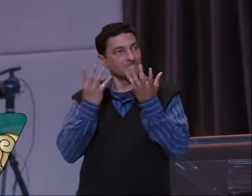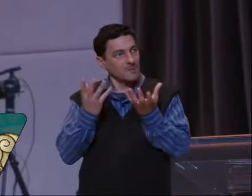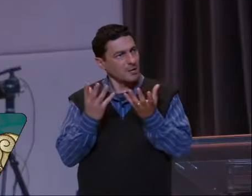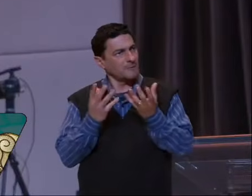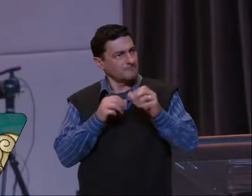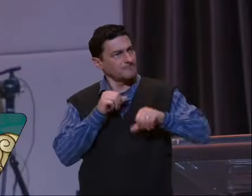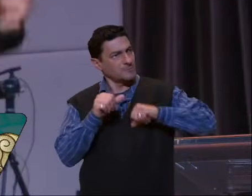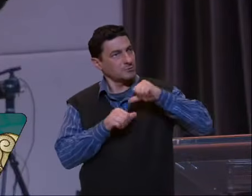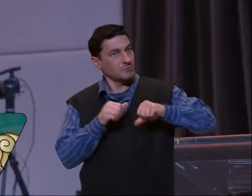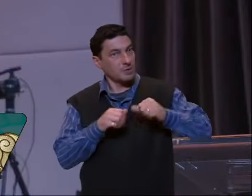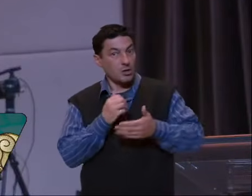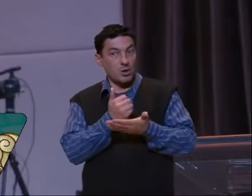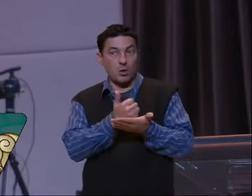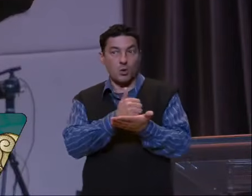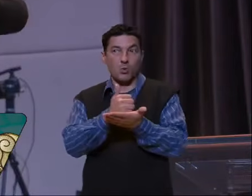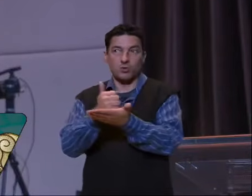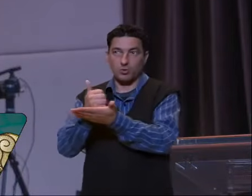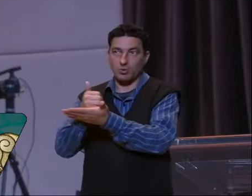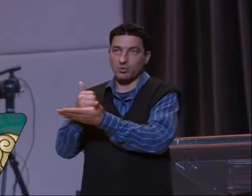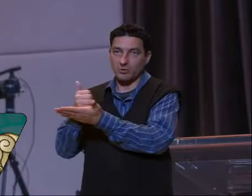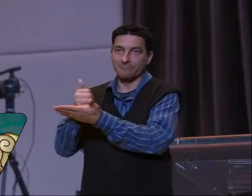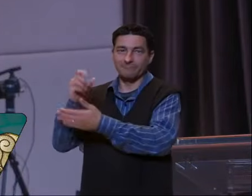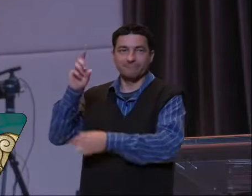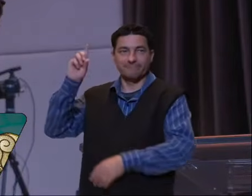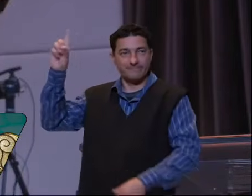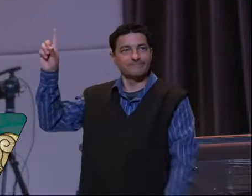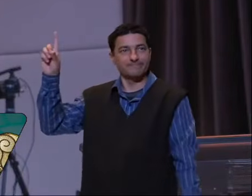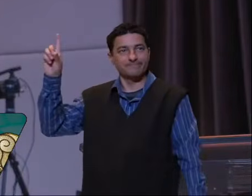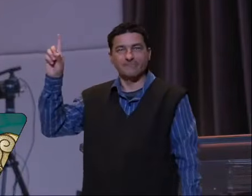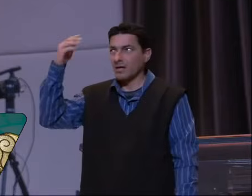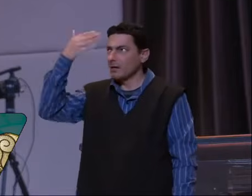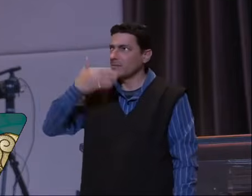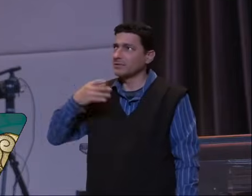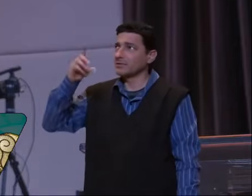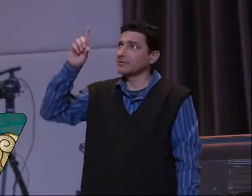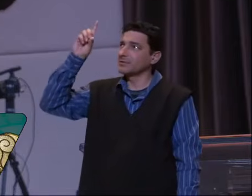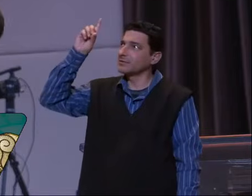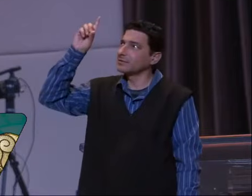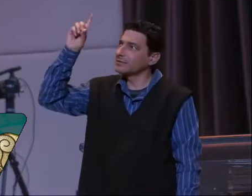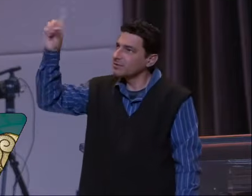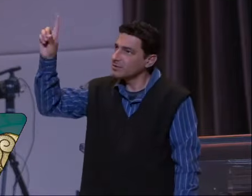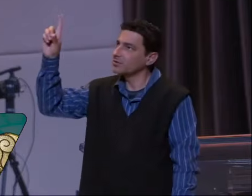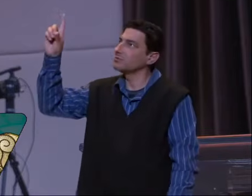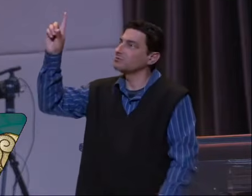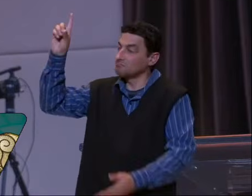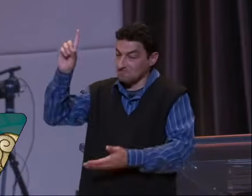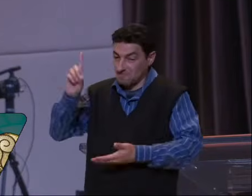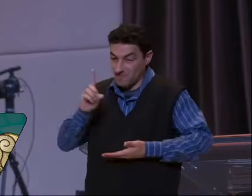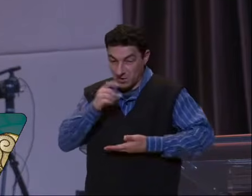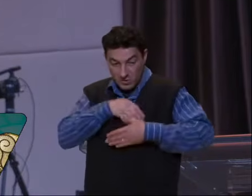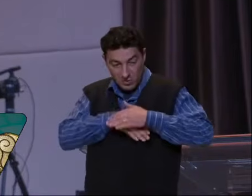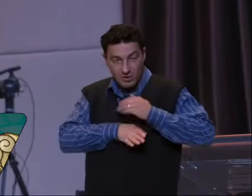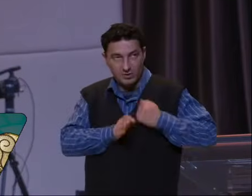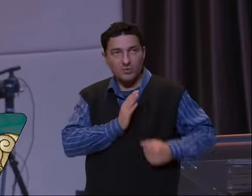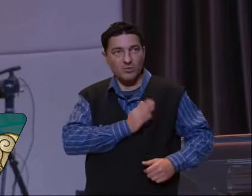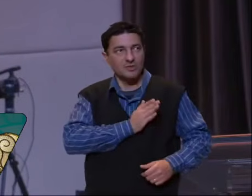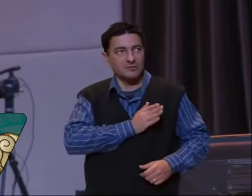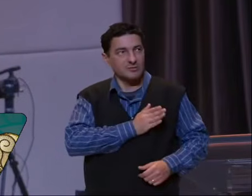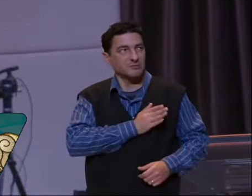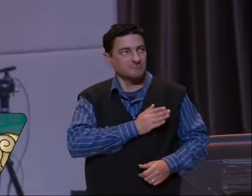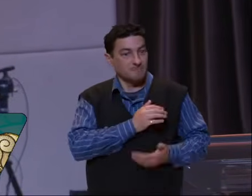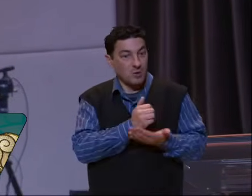domínio. Eu quero a tua presença na minha vida. Eu quero que o Senhor dirija a minha